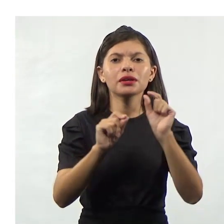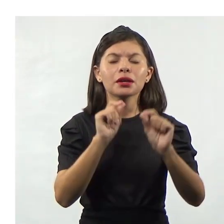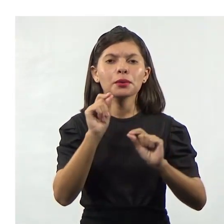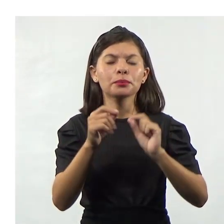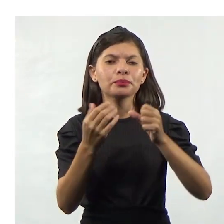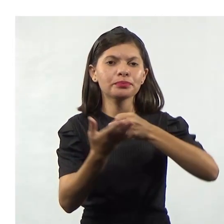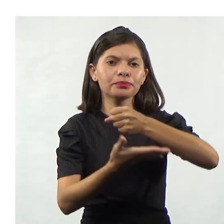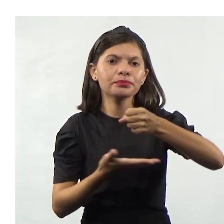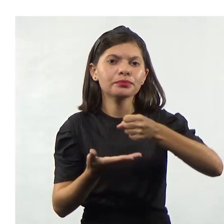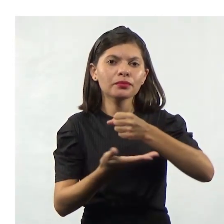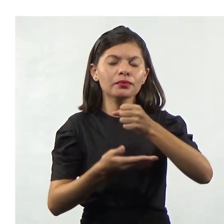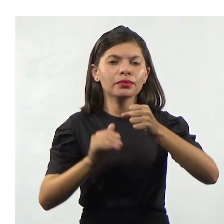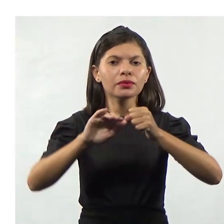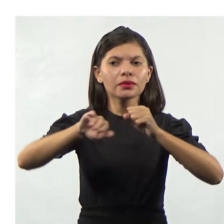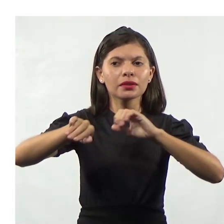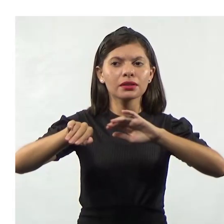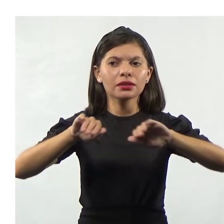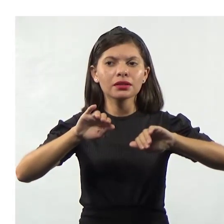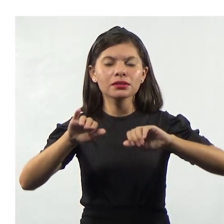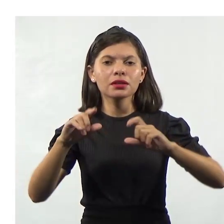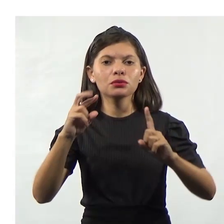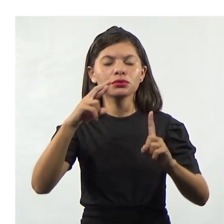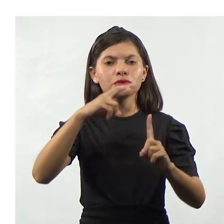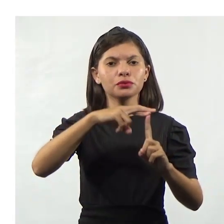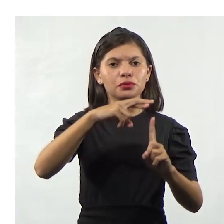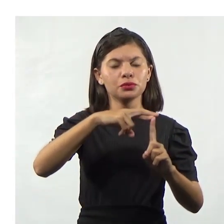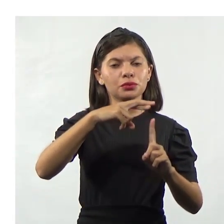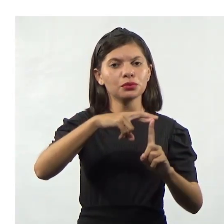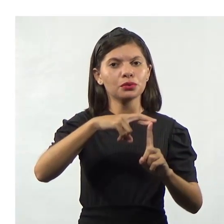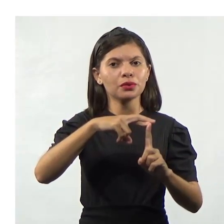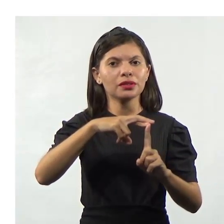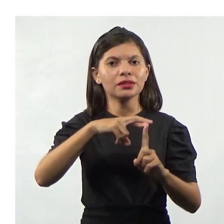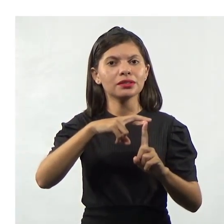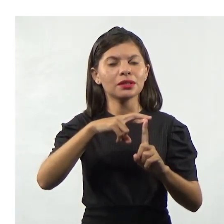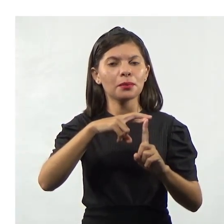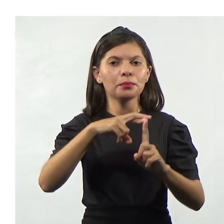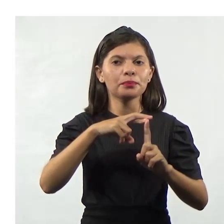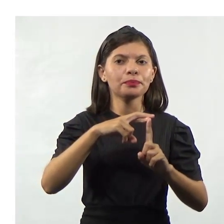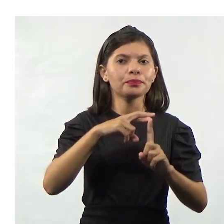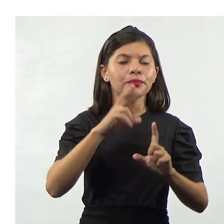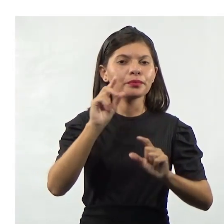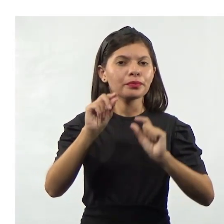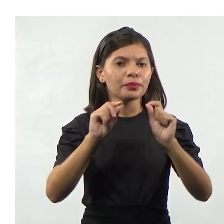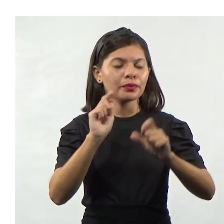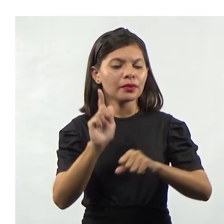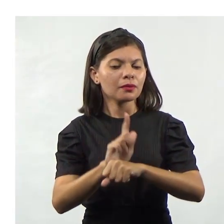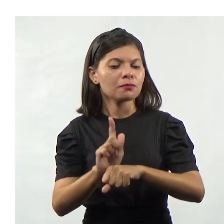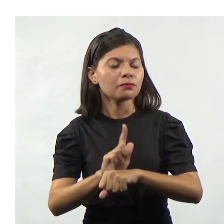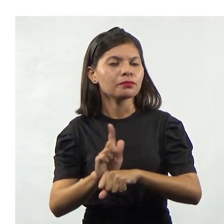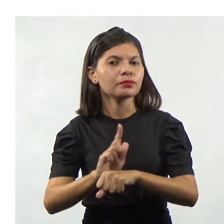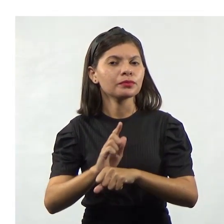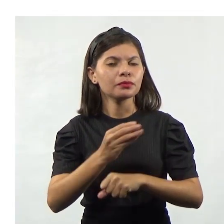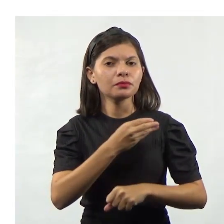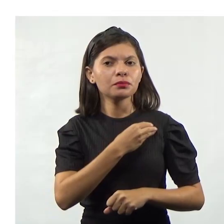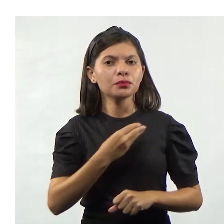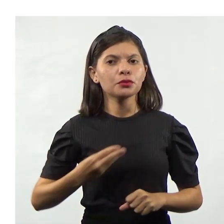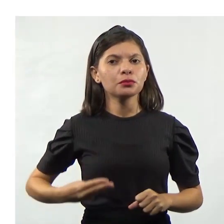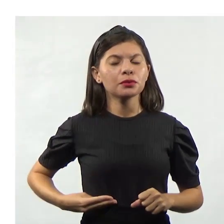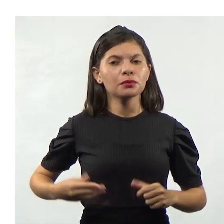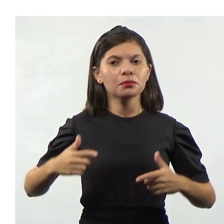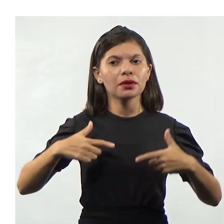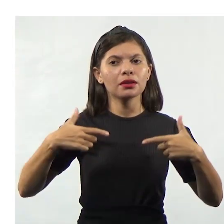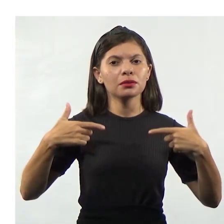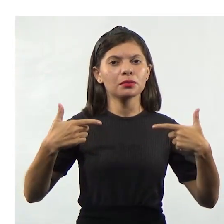justamente do princípio da segregação de funções, no sentido de ser vedada a designação do mesmo agente público